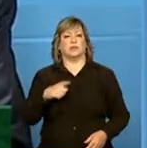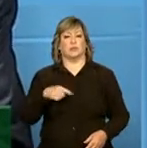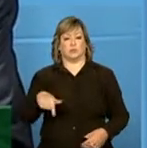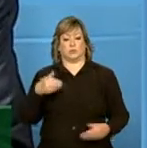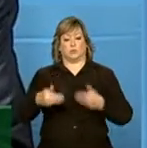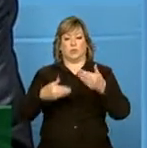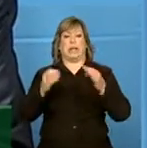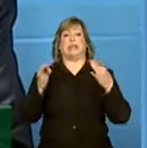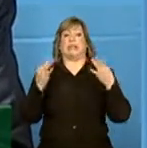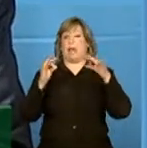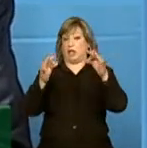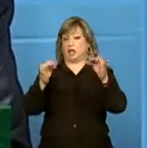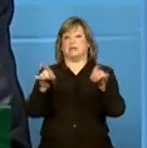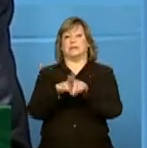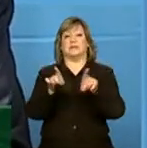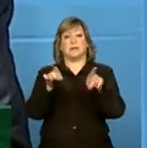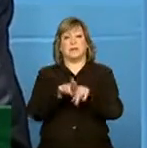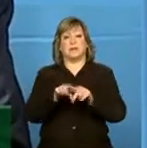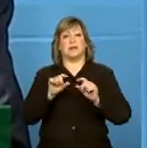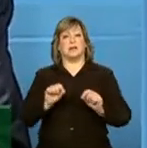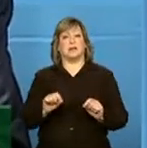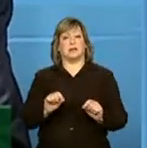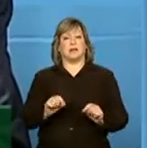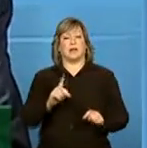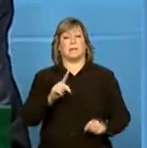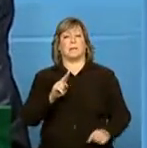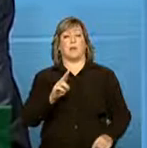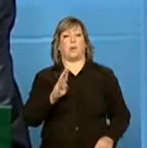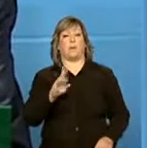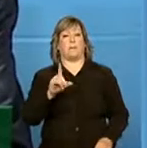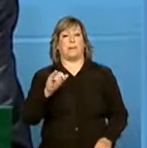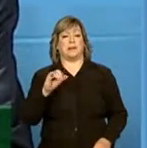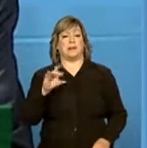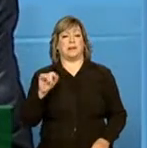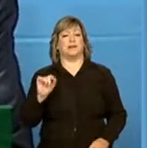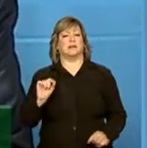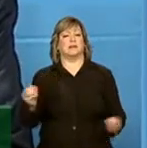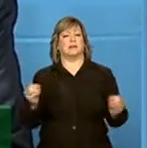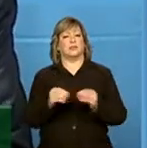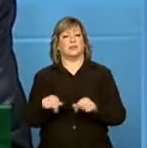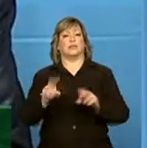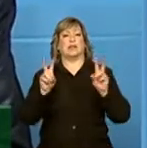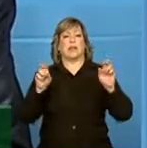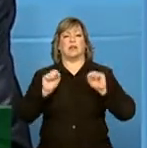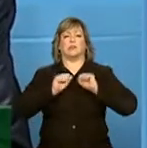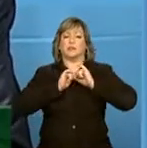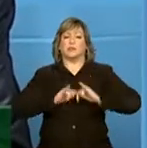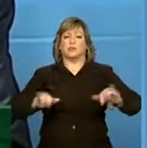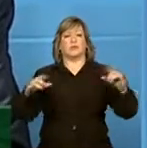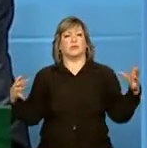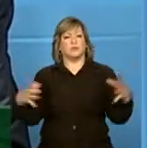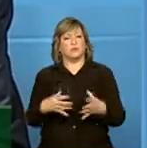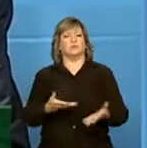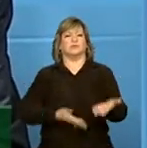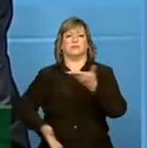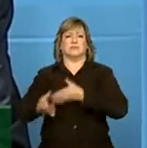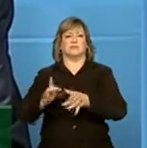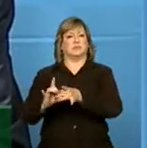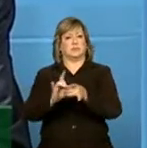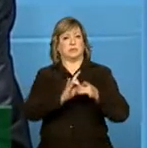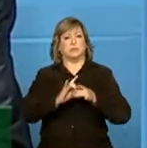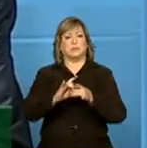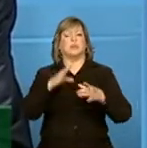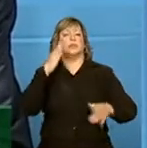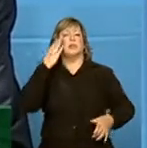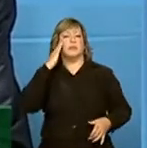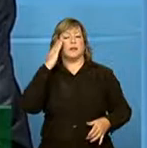da tecnologia e da publicidade que propicie a inclusão do tema e que as partes possam se envolver e a